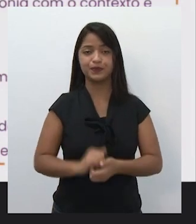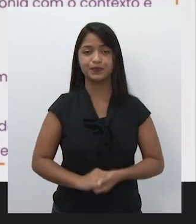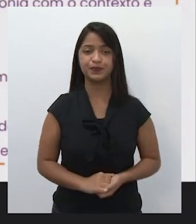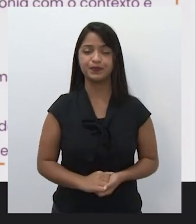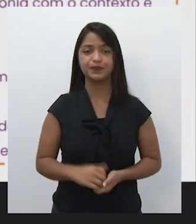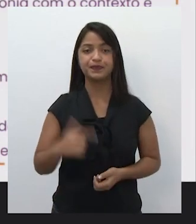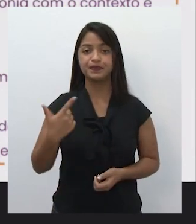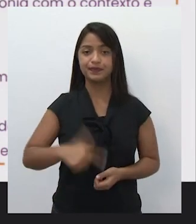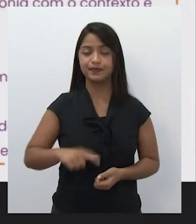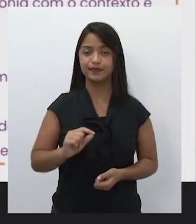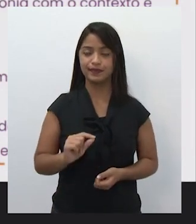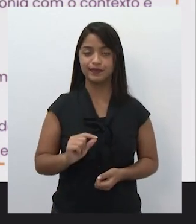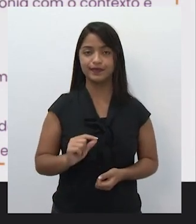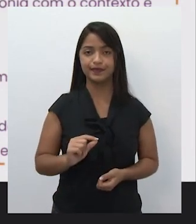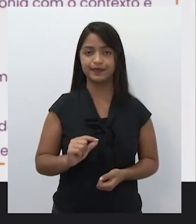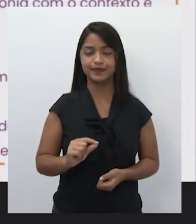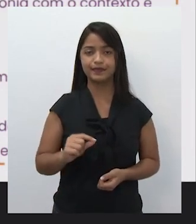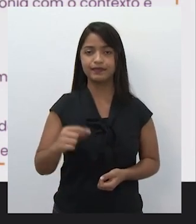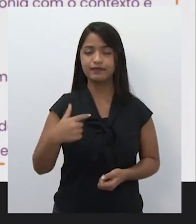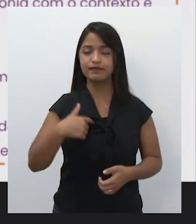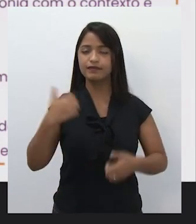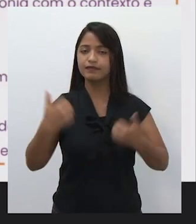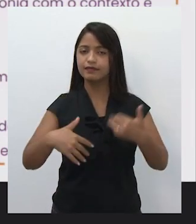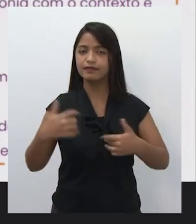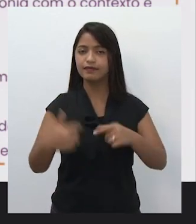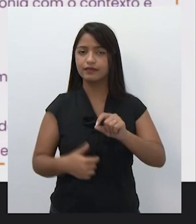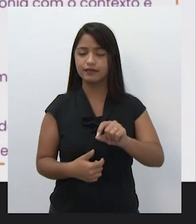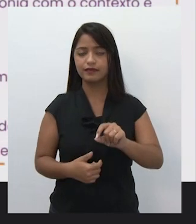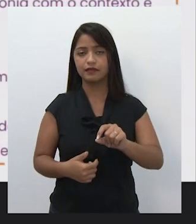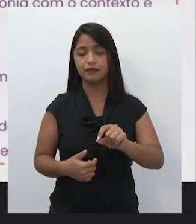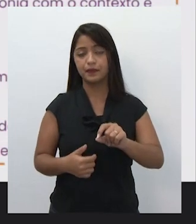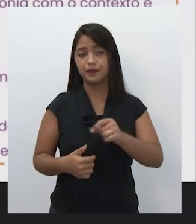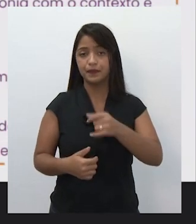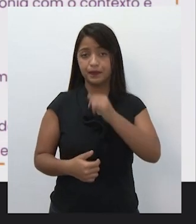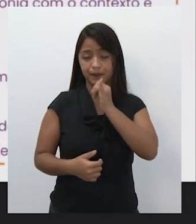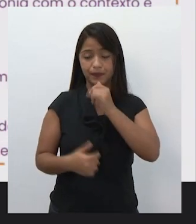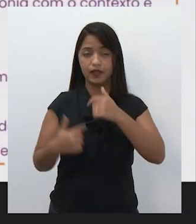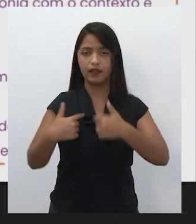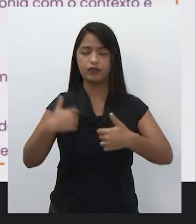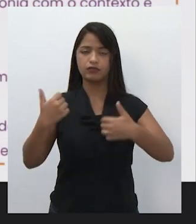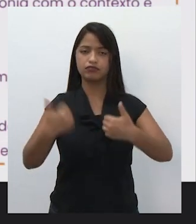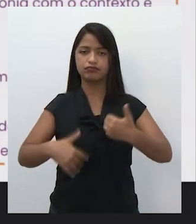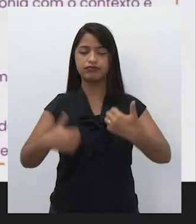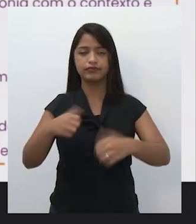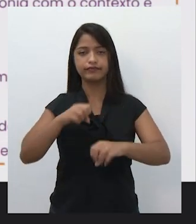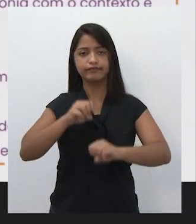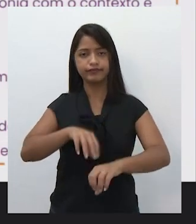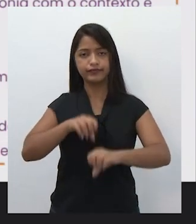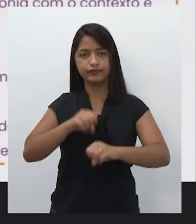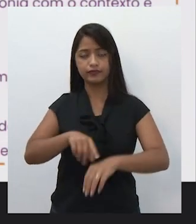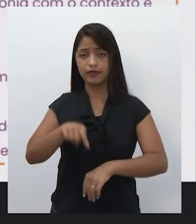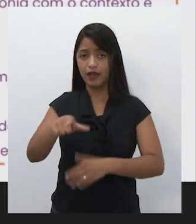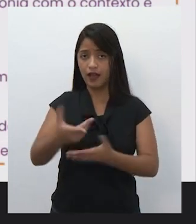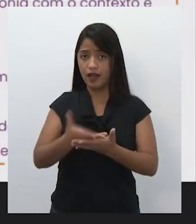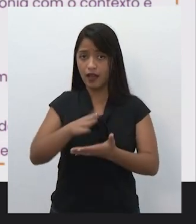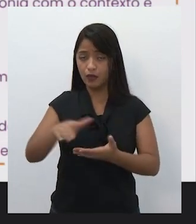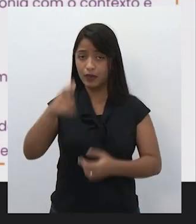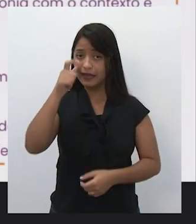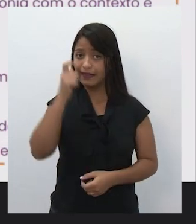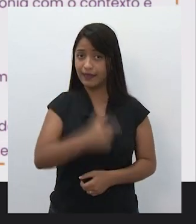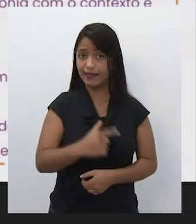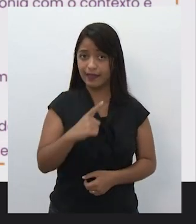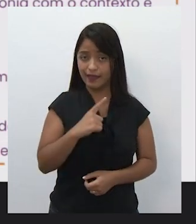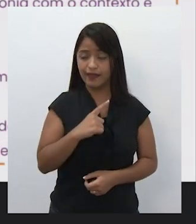posso, o que eu estou dizendo, vai aprofundar naquilo que você pelo que você se interessa, eu